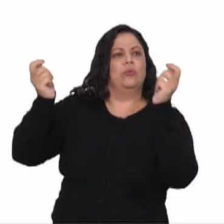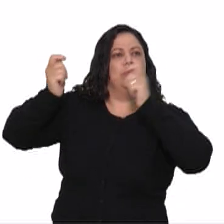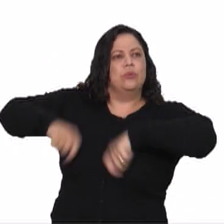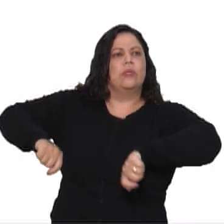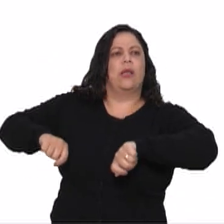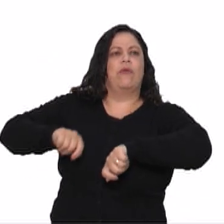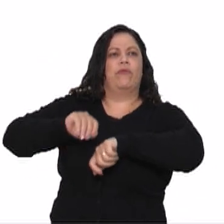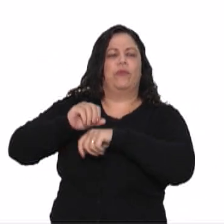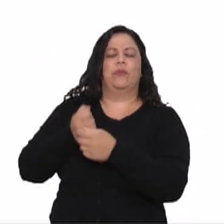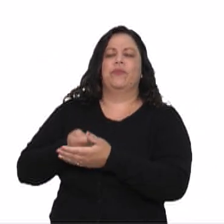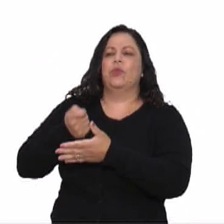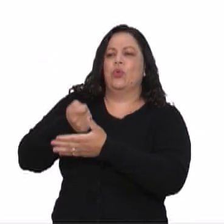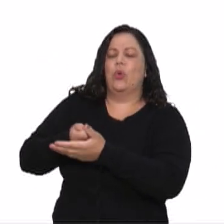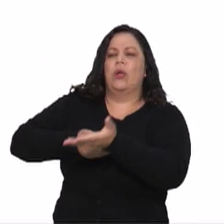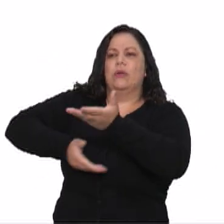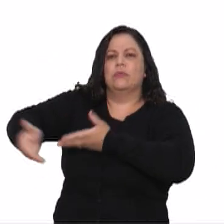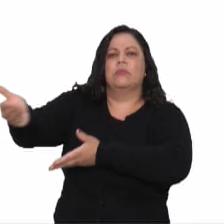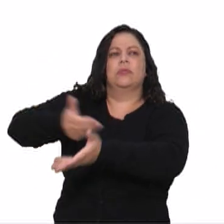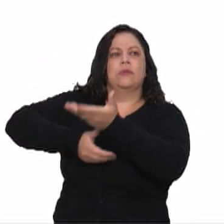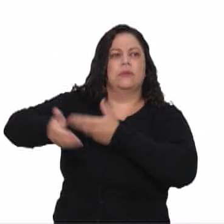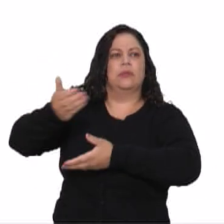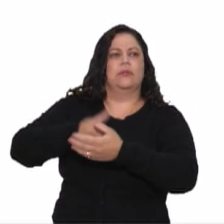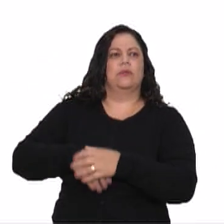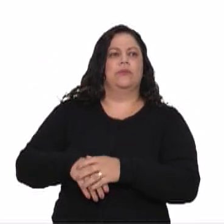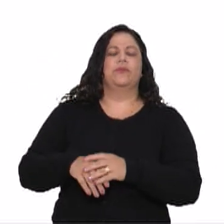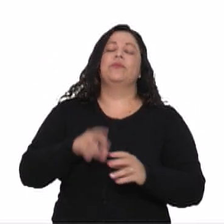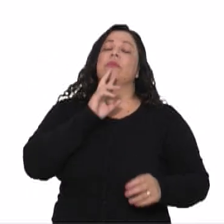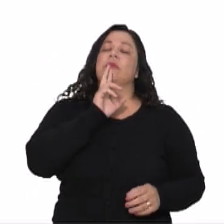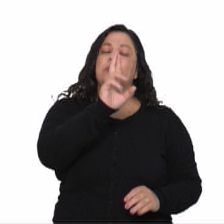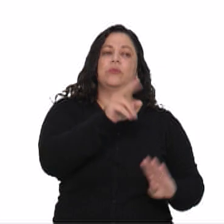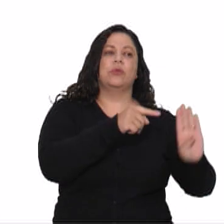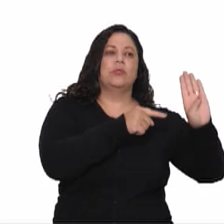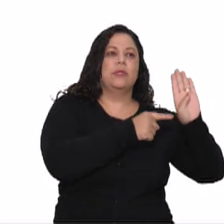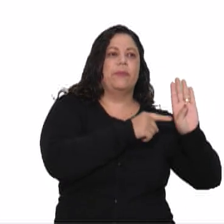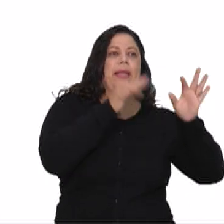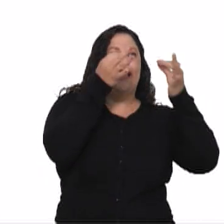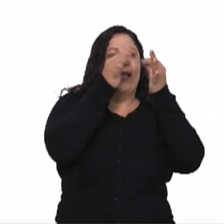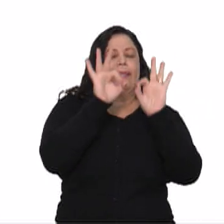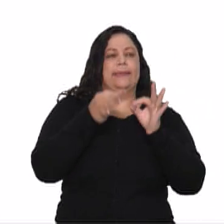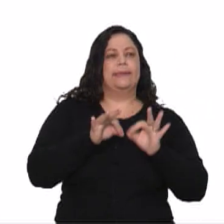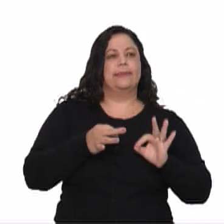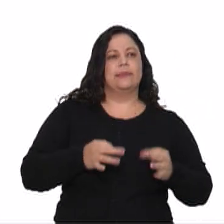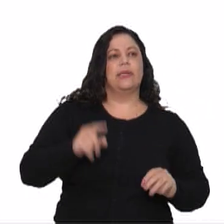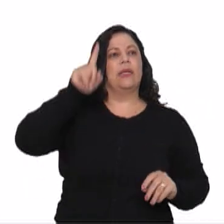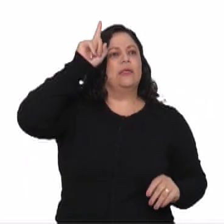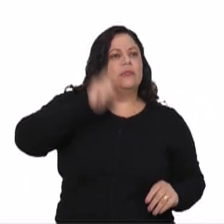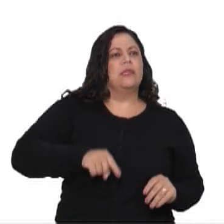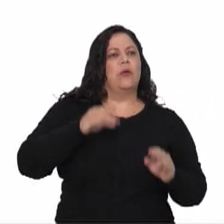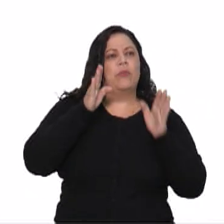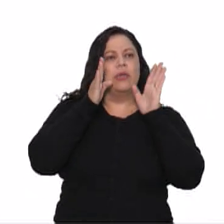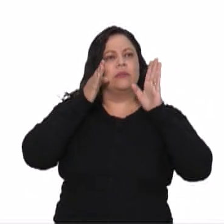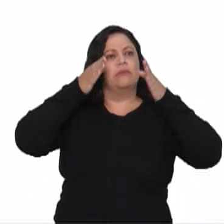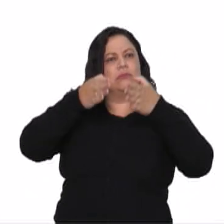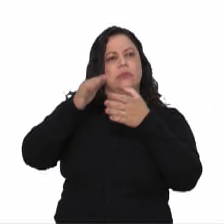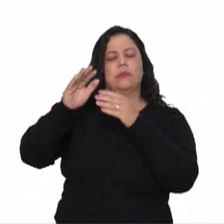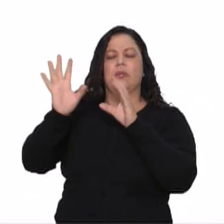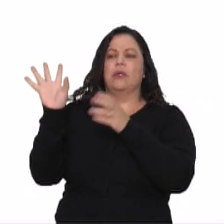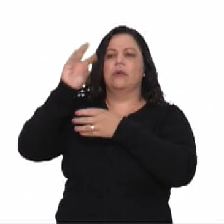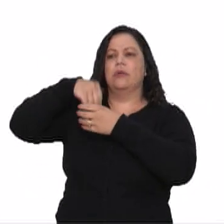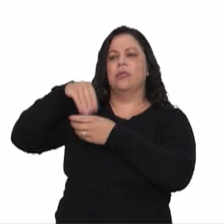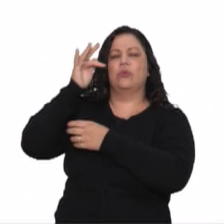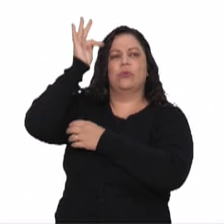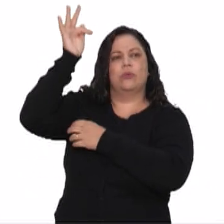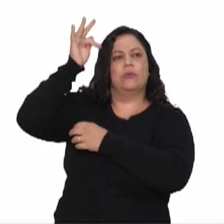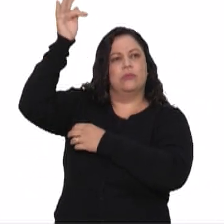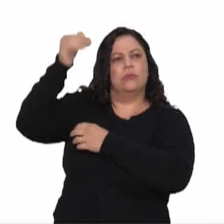B. Estética é uma especialidade da filosofia que visa investigar a essência da beleza e